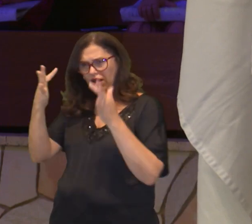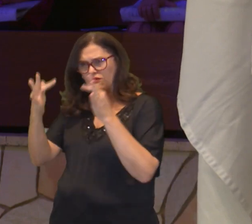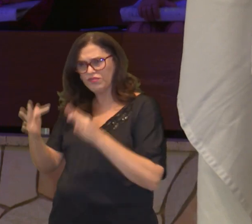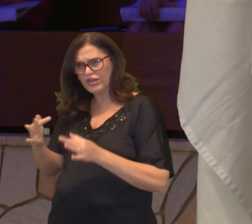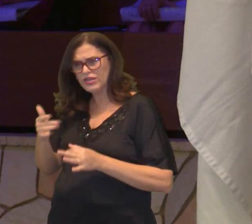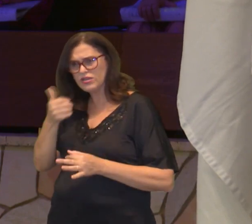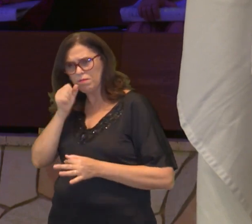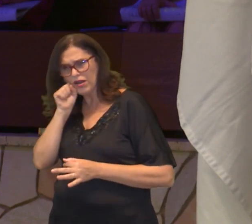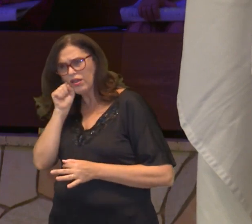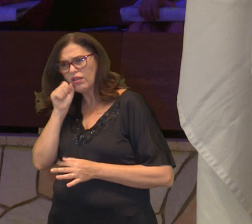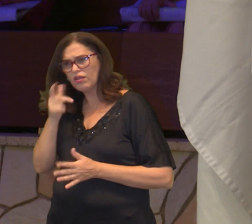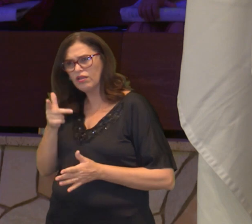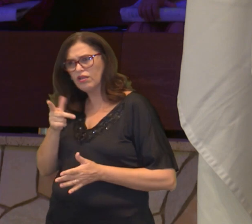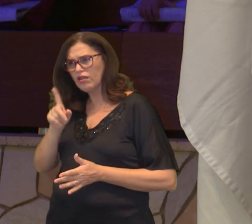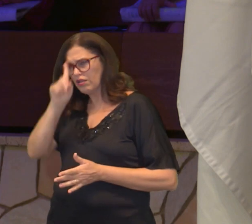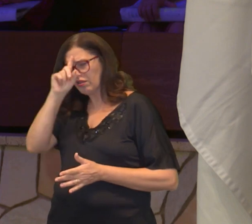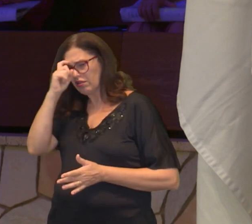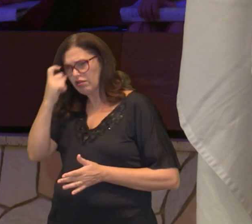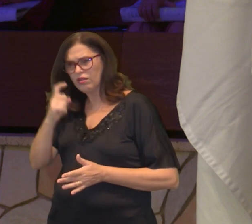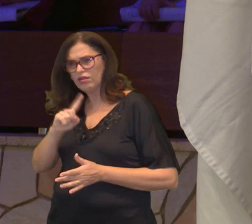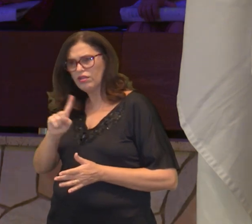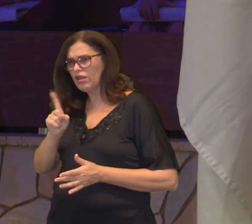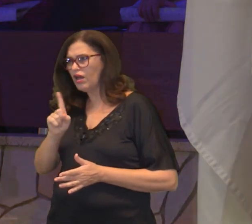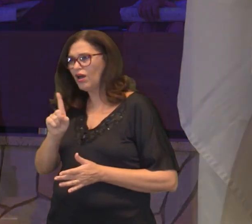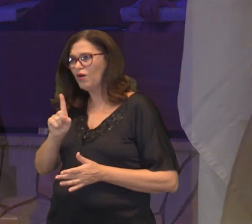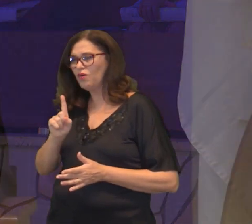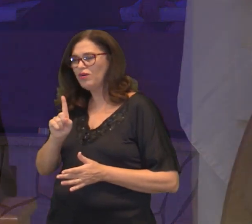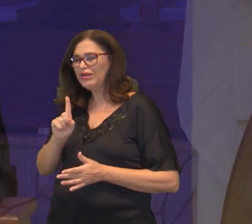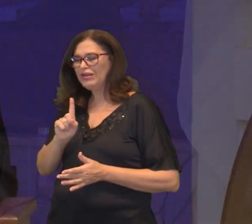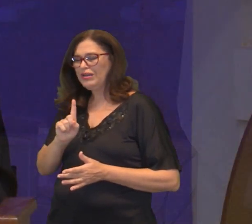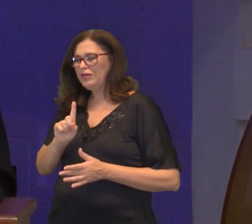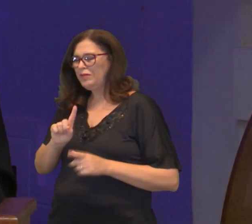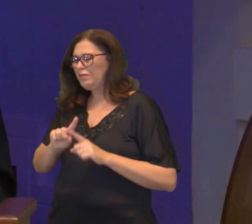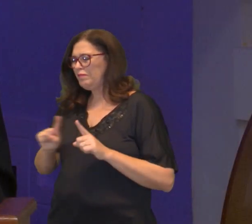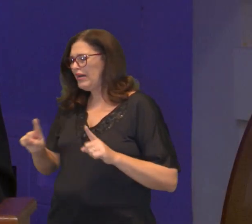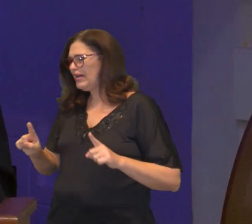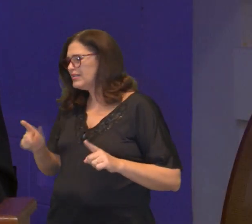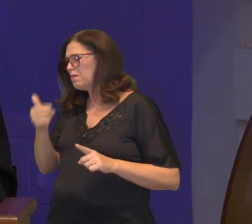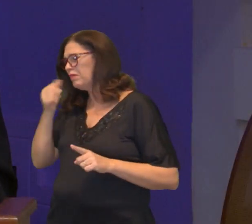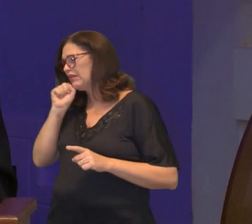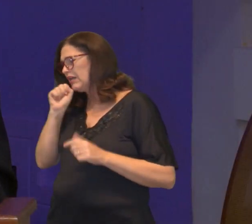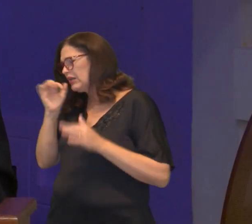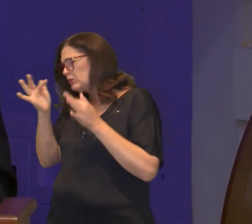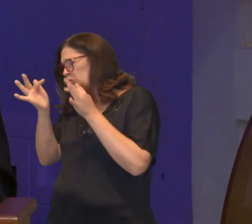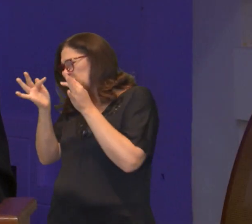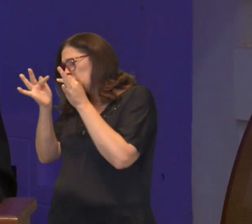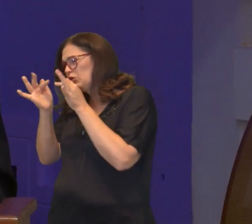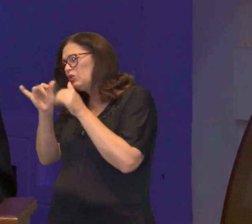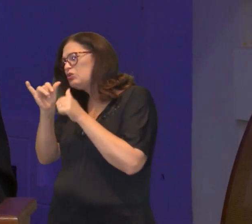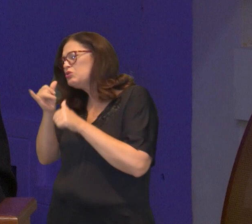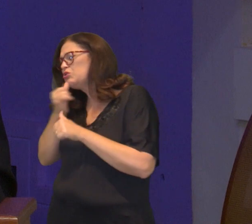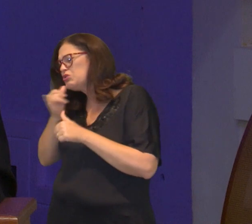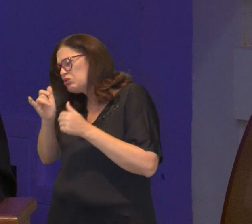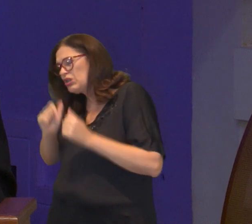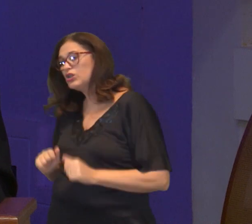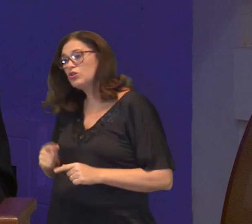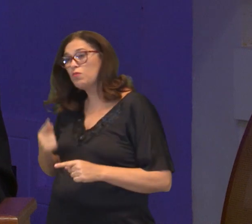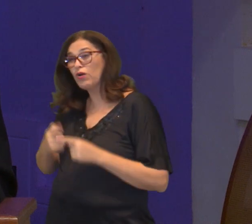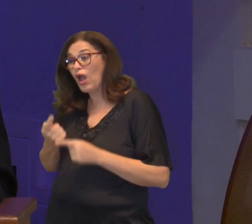sai esmagada pela verdade terrível de que quase